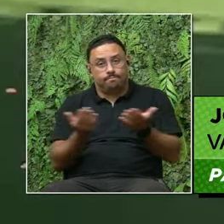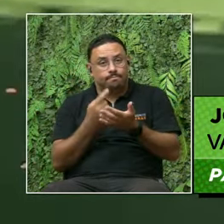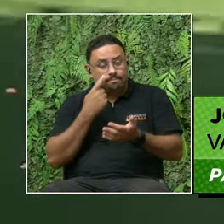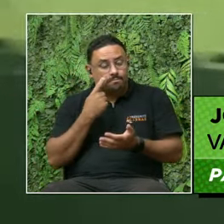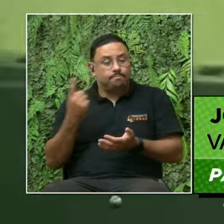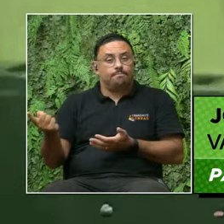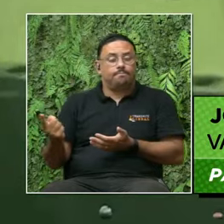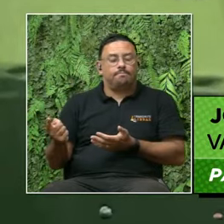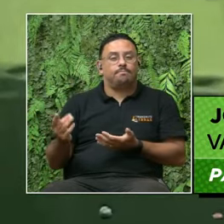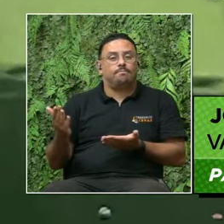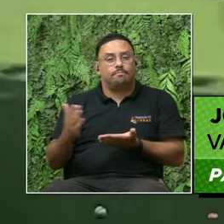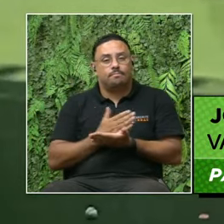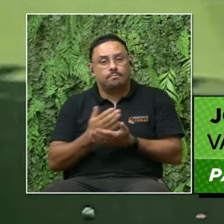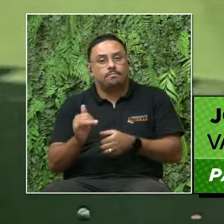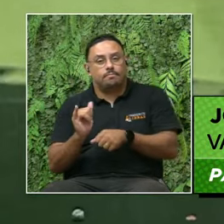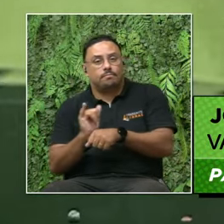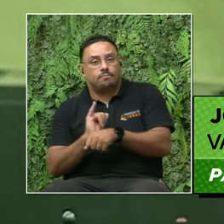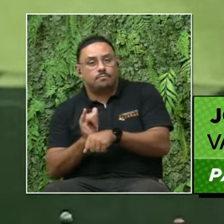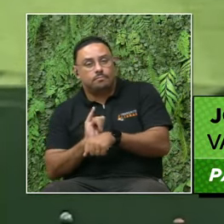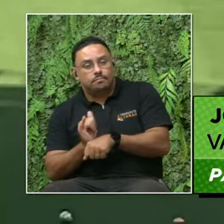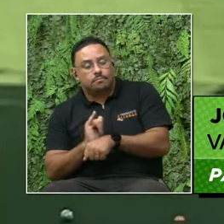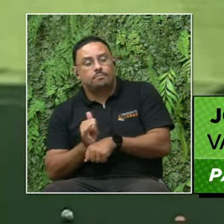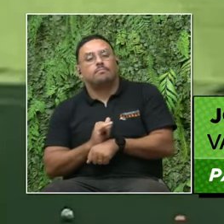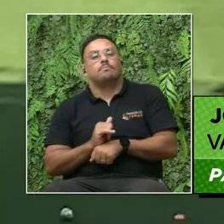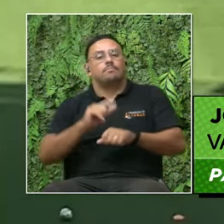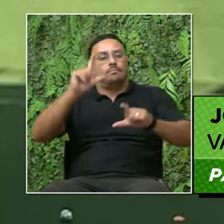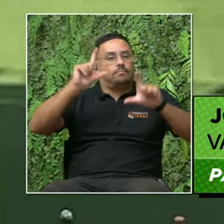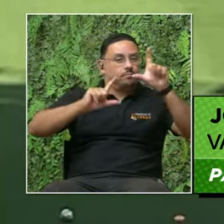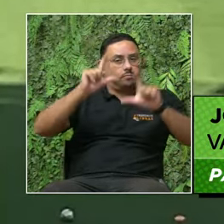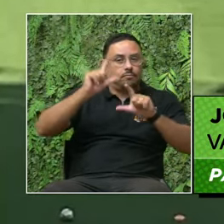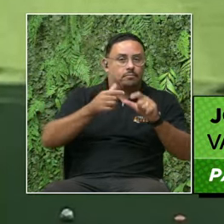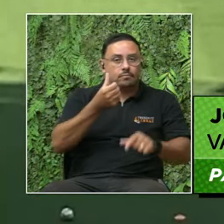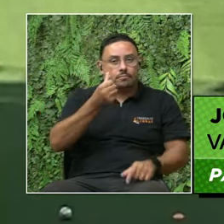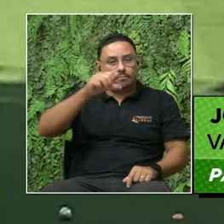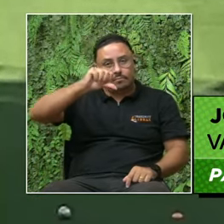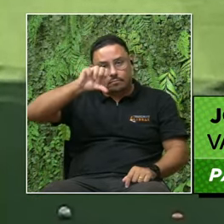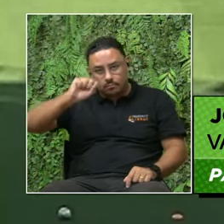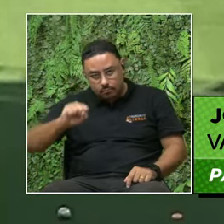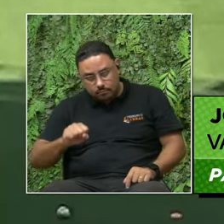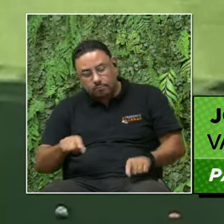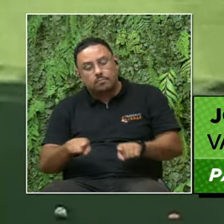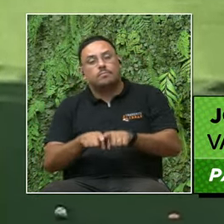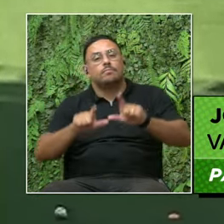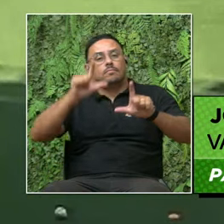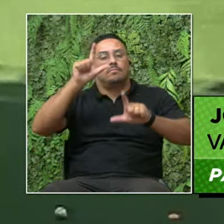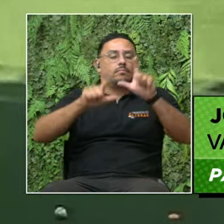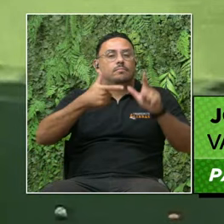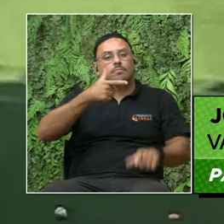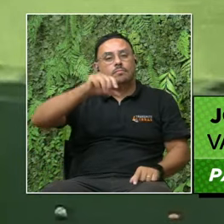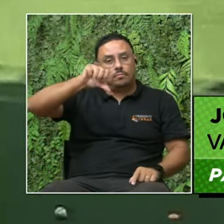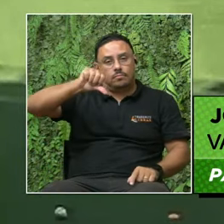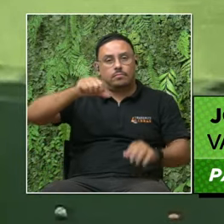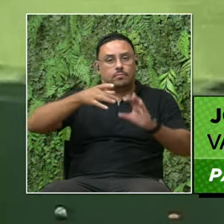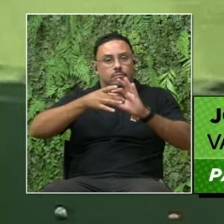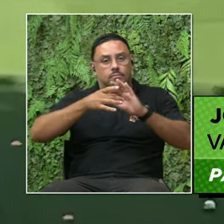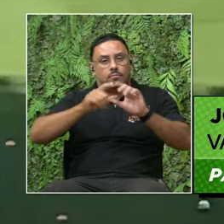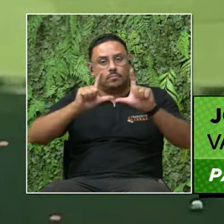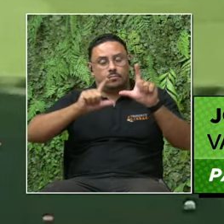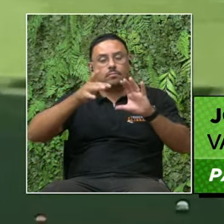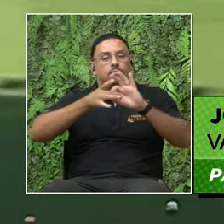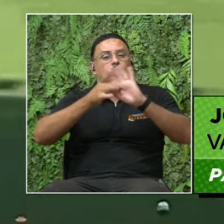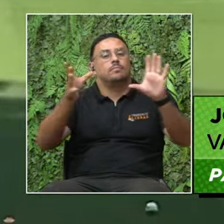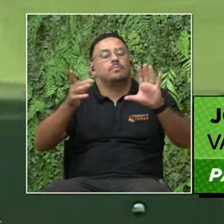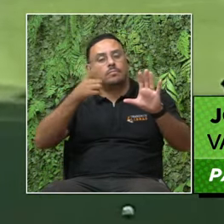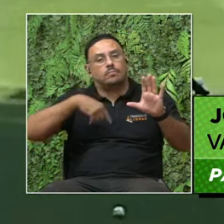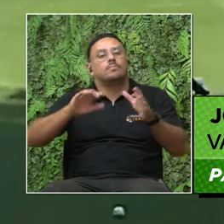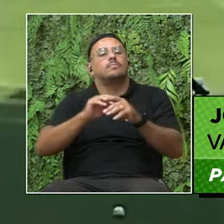que está nas nossas plataformas de vídeo aí no YouTube tá no canal 698 tá no canal e 29 da TV aberta Você está